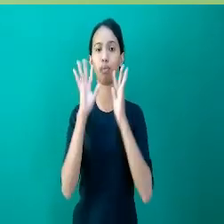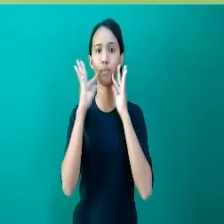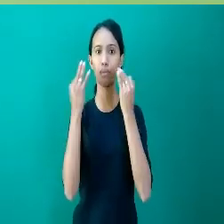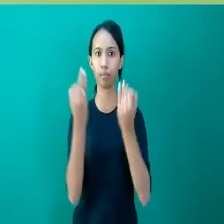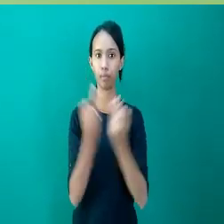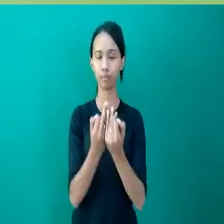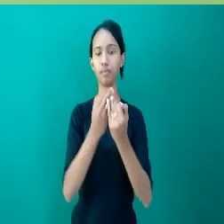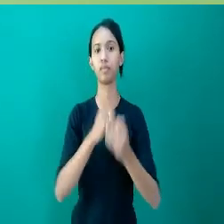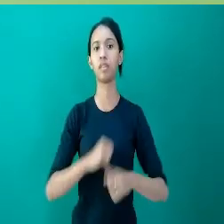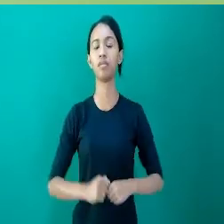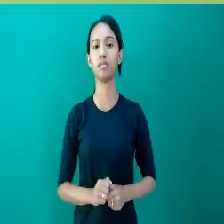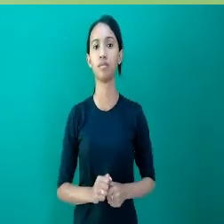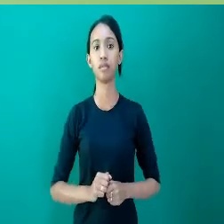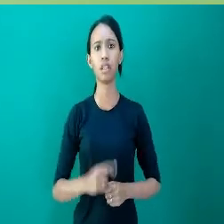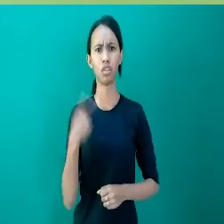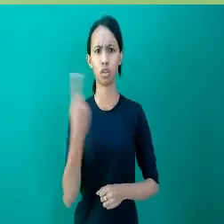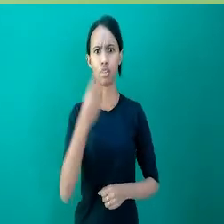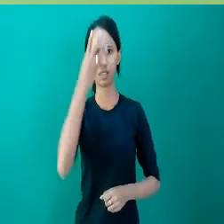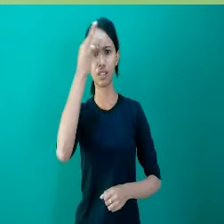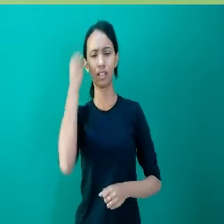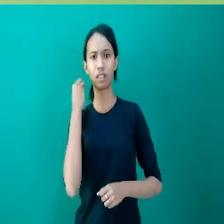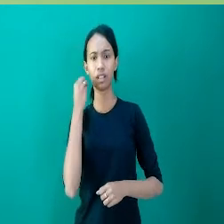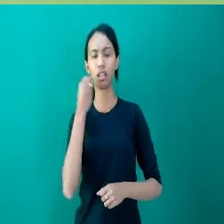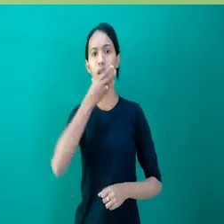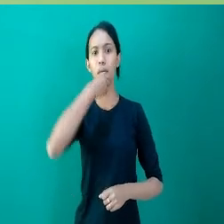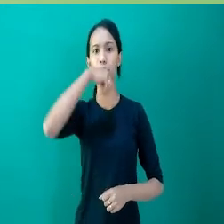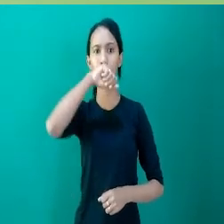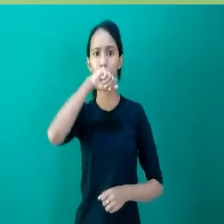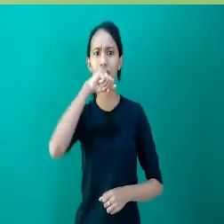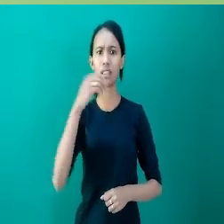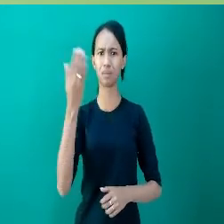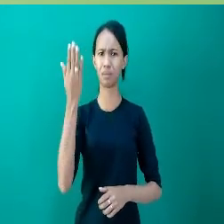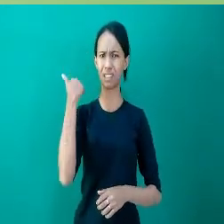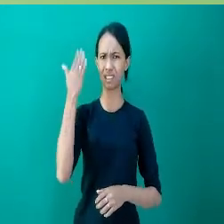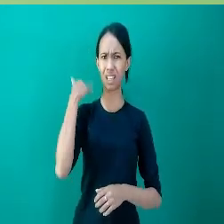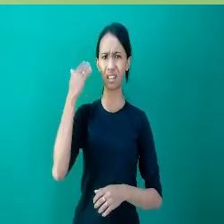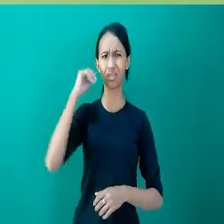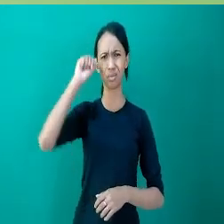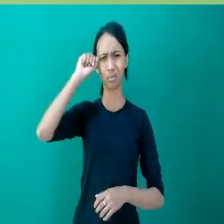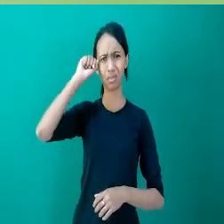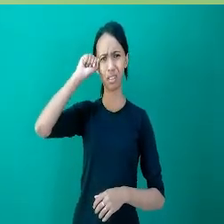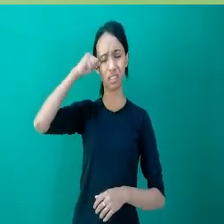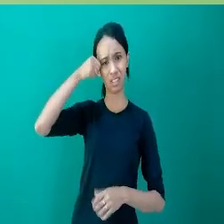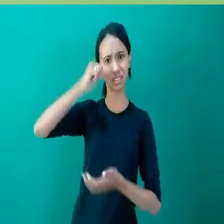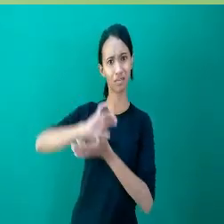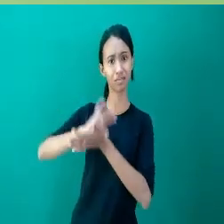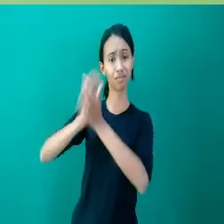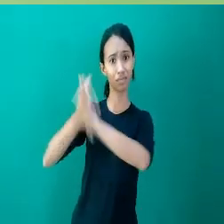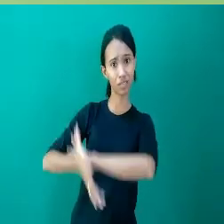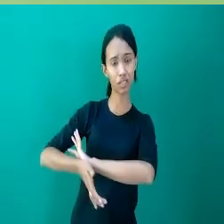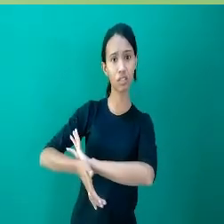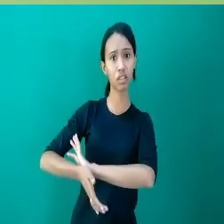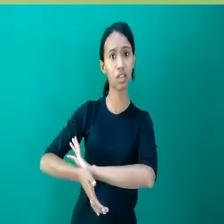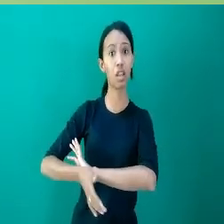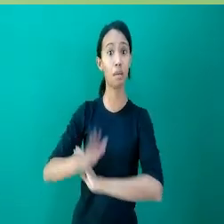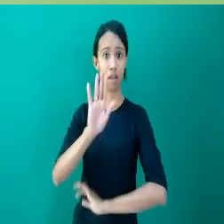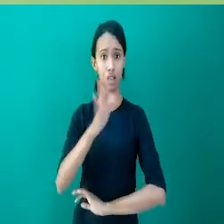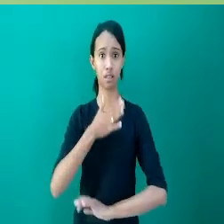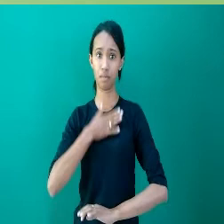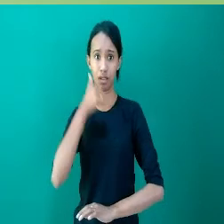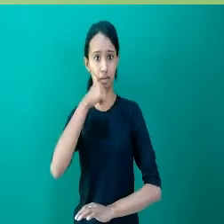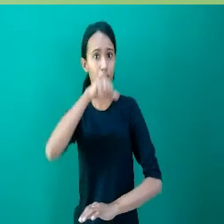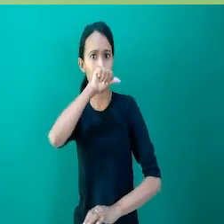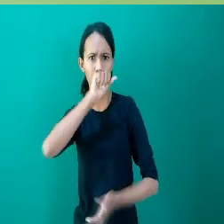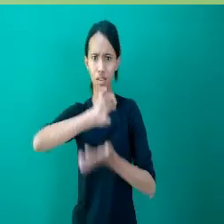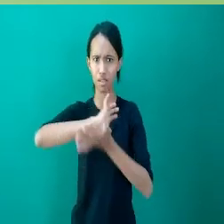que, infelizmente, os nossos pais cresceram na mentalidade racista, muitos deles. Graças a Deus, minha mãe não. Minha